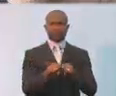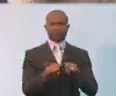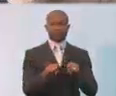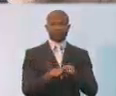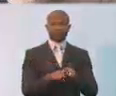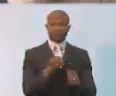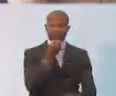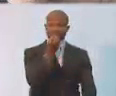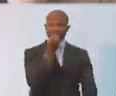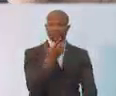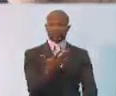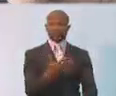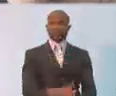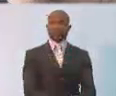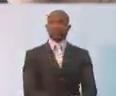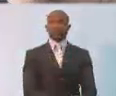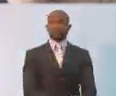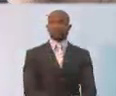Bem, gente,